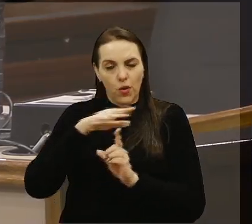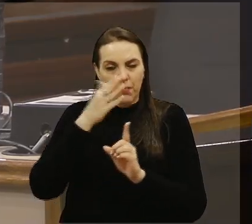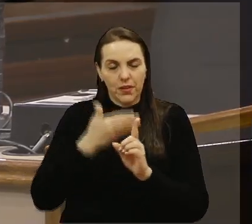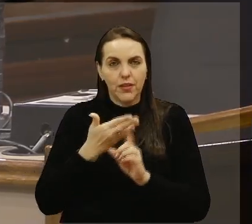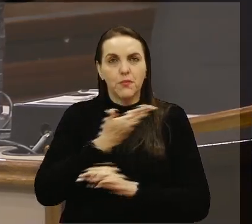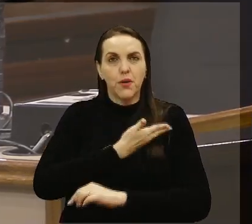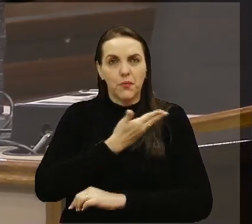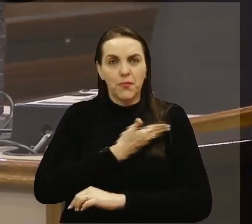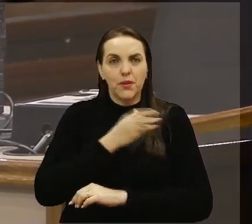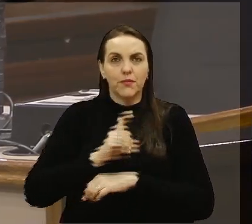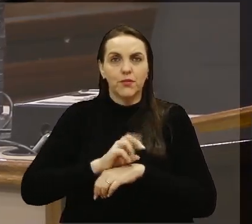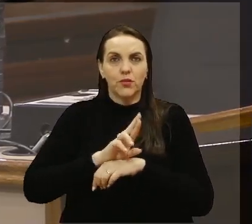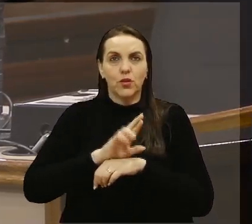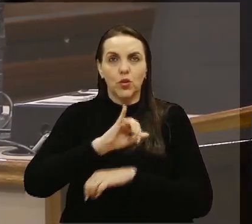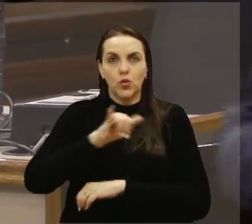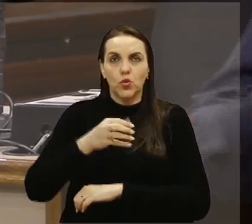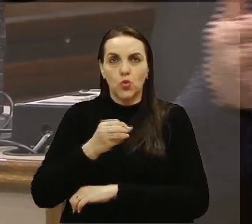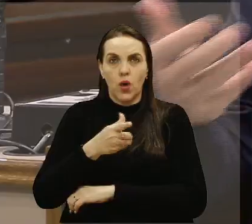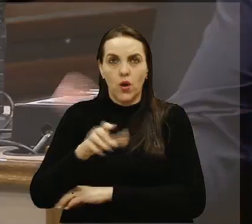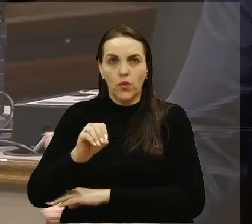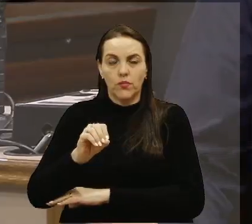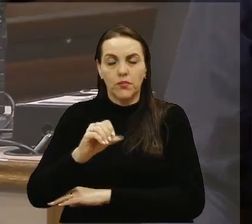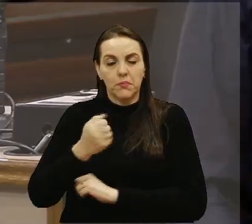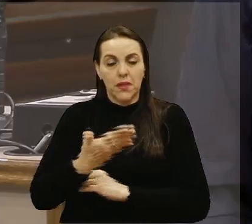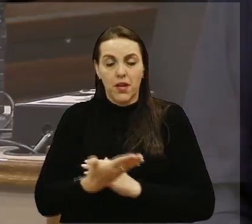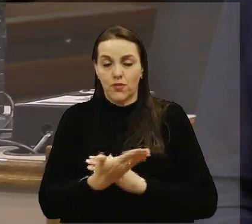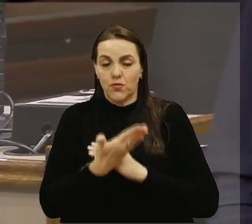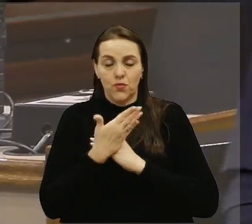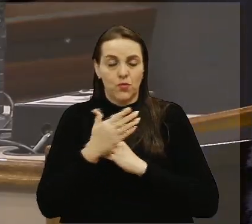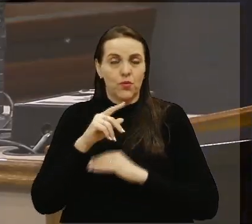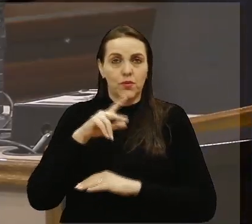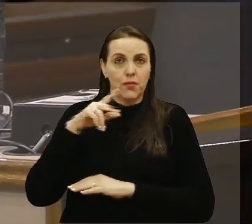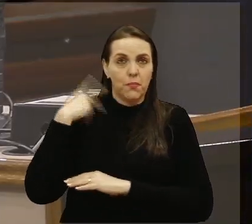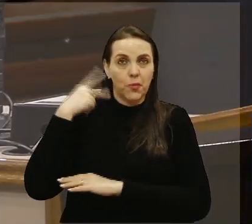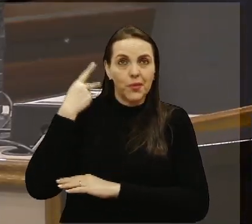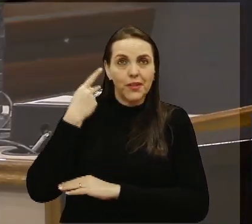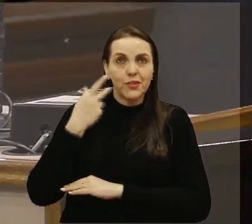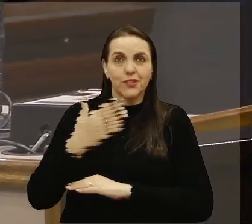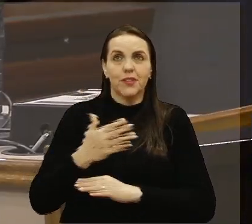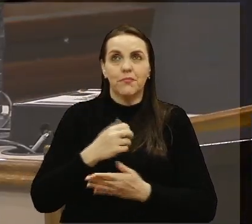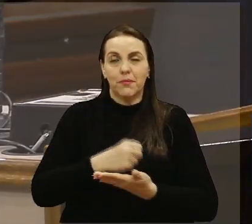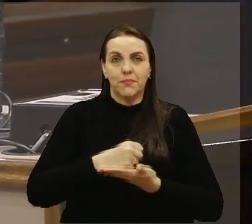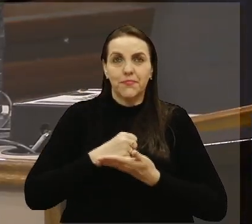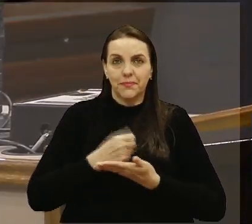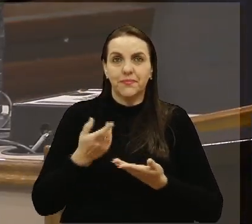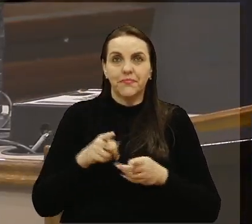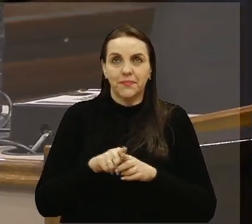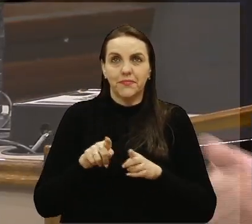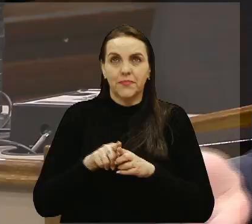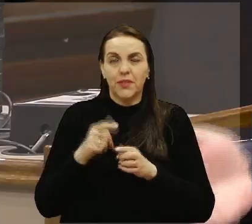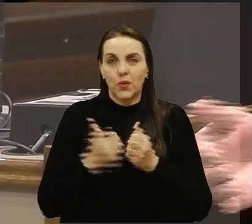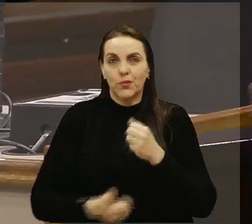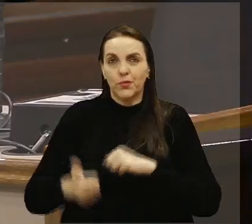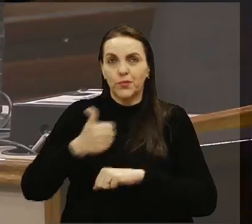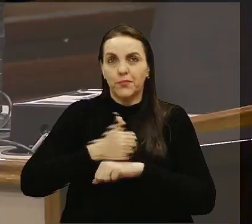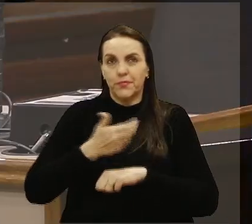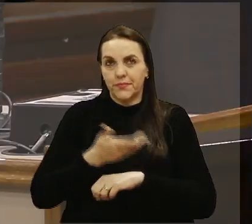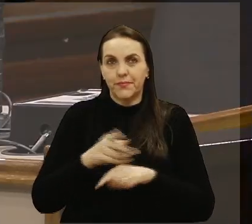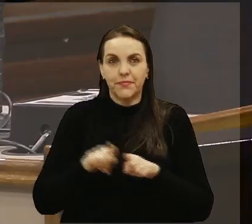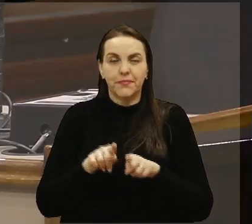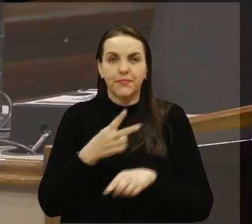que foi, posso dizer, que me iniciou na política, me assessorou quando eu estive aqui na casa como suplente em 2018,